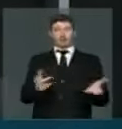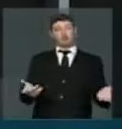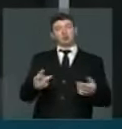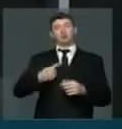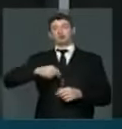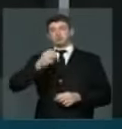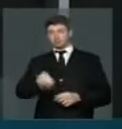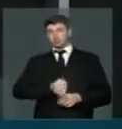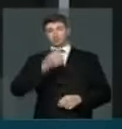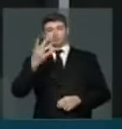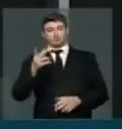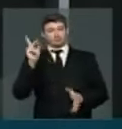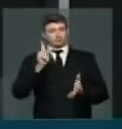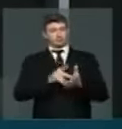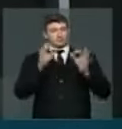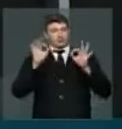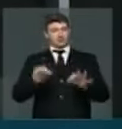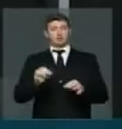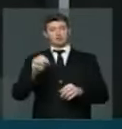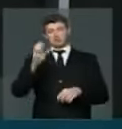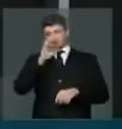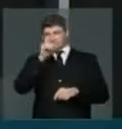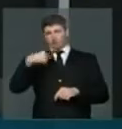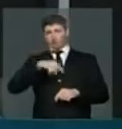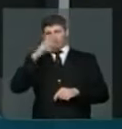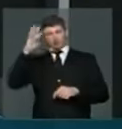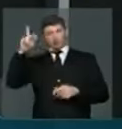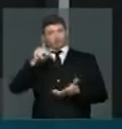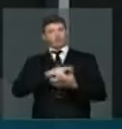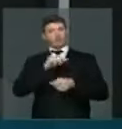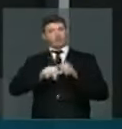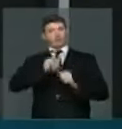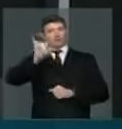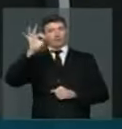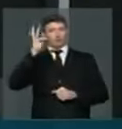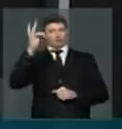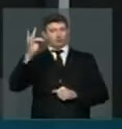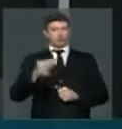nosso pronunciamento e a certeza de que muito em breve nós vamos ver esse sonho tornando-se realidade no futuro governo.